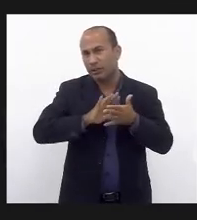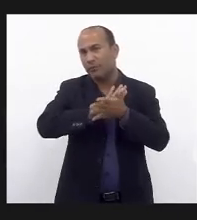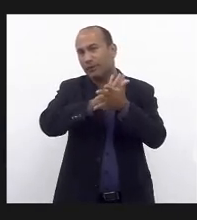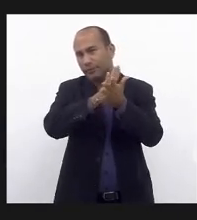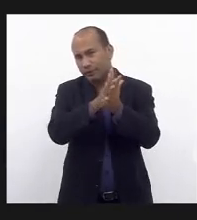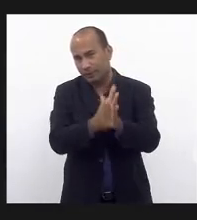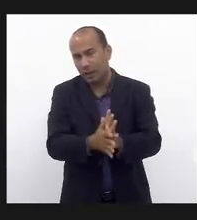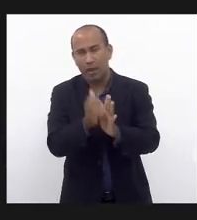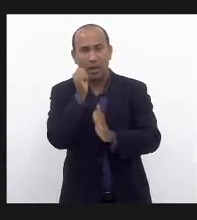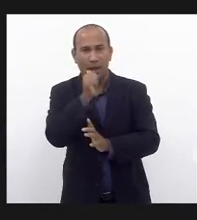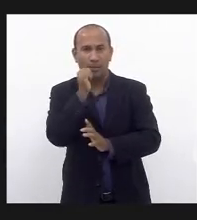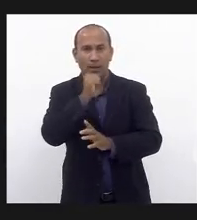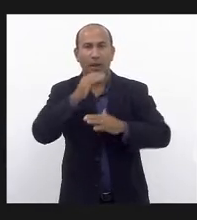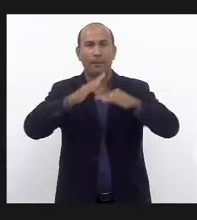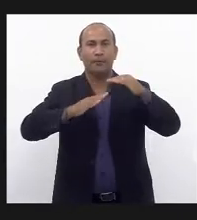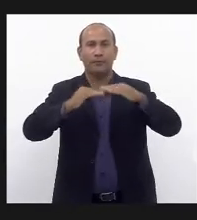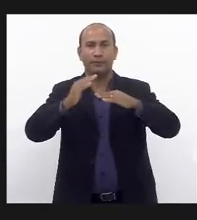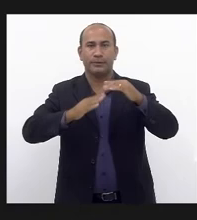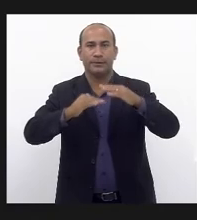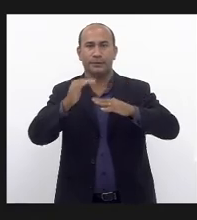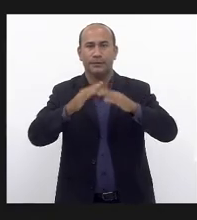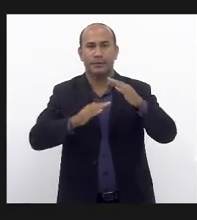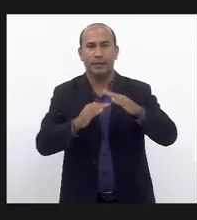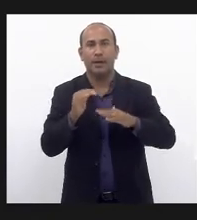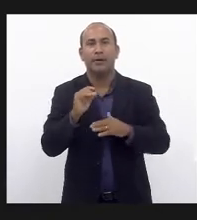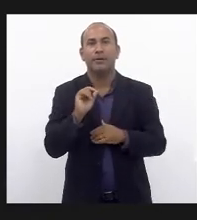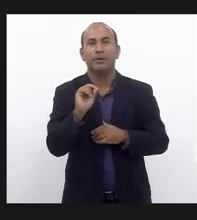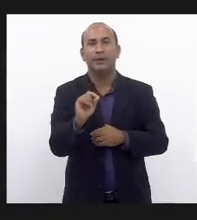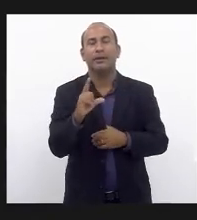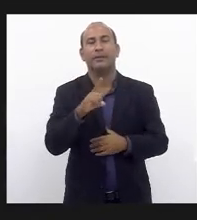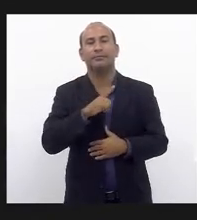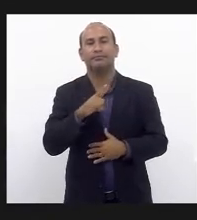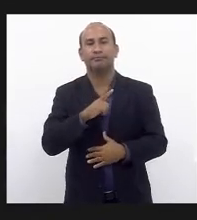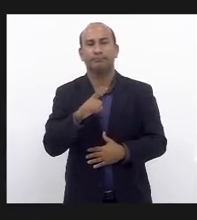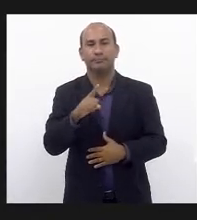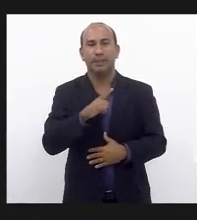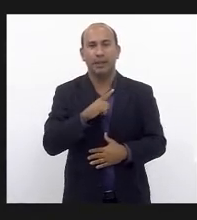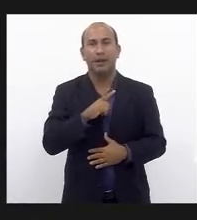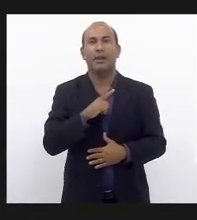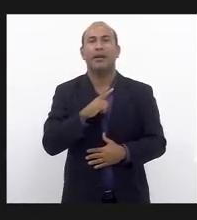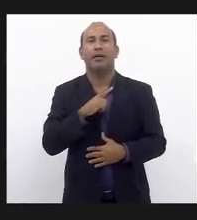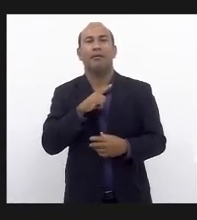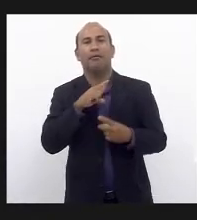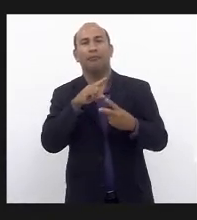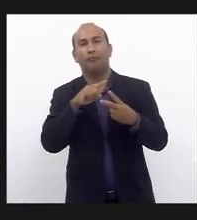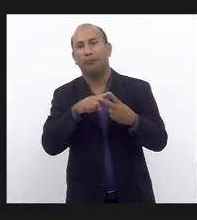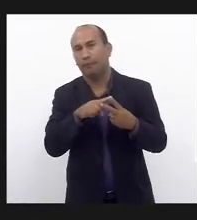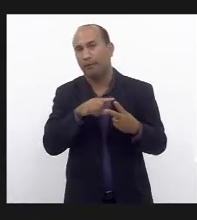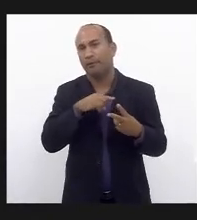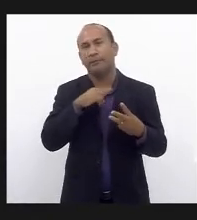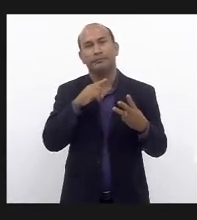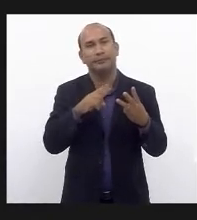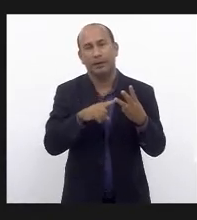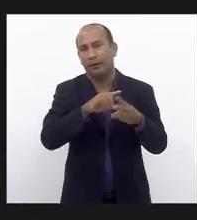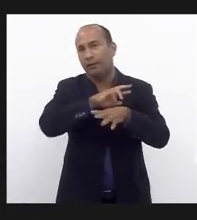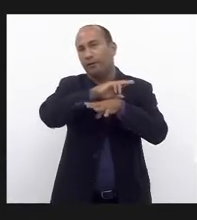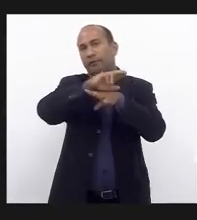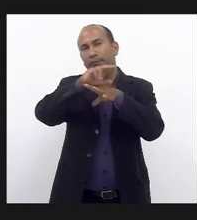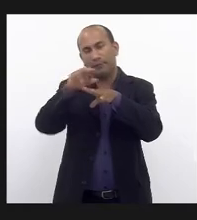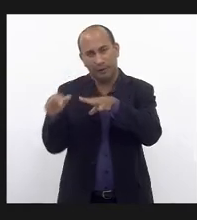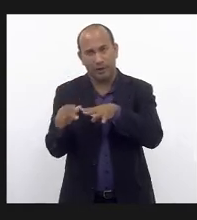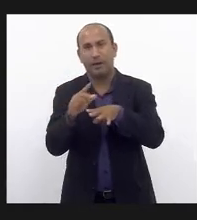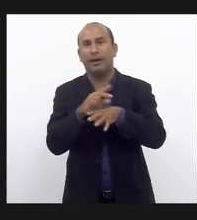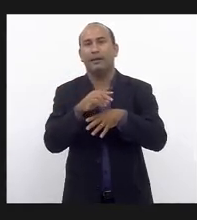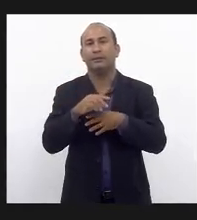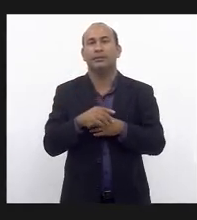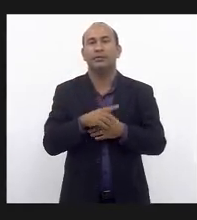né, da mulher profissional, daquela que tem dupla, tripla, né, várias jornadas